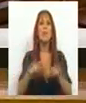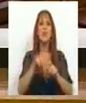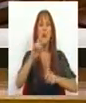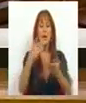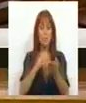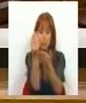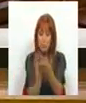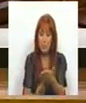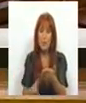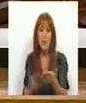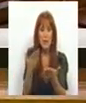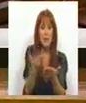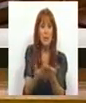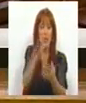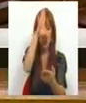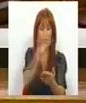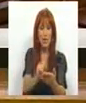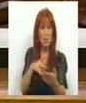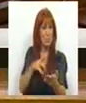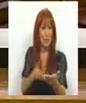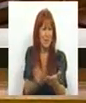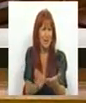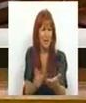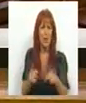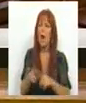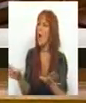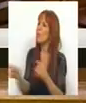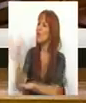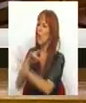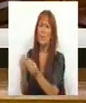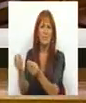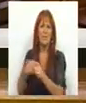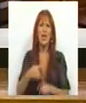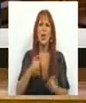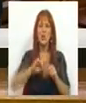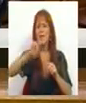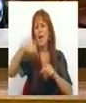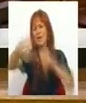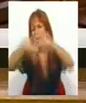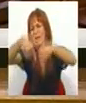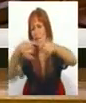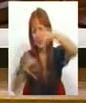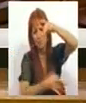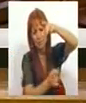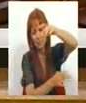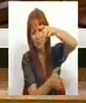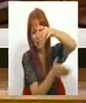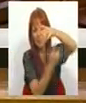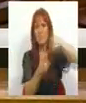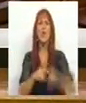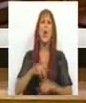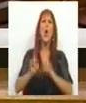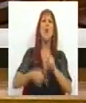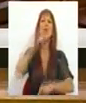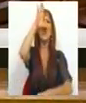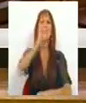que foi apresentado pelo Governo português à Comissão Europeia. Já estou a saltar por cima disso tudo. O que é